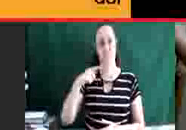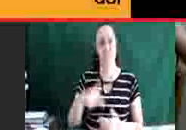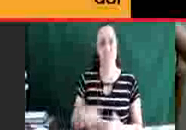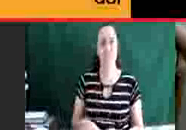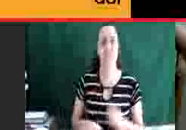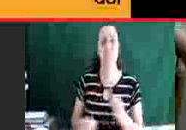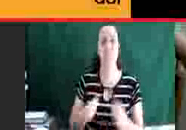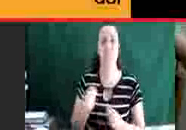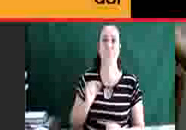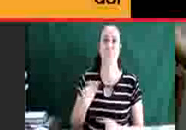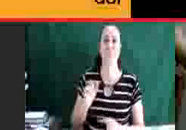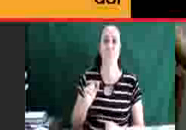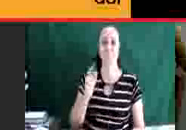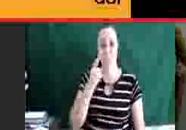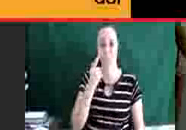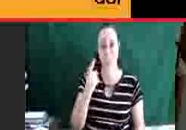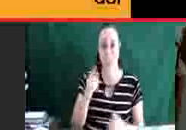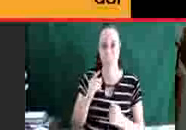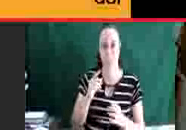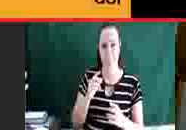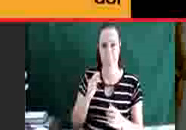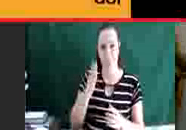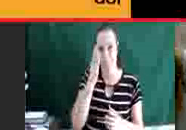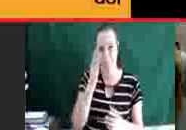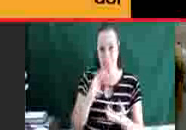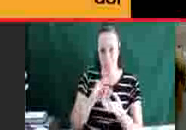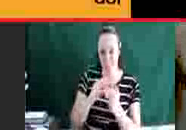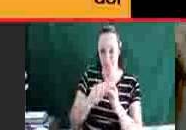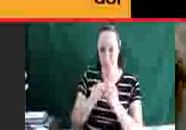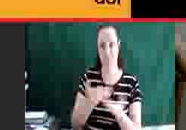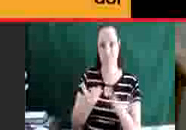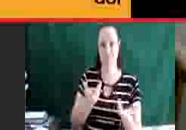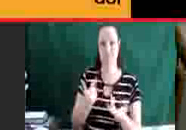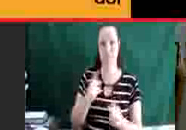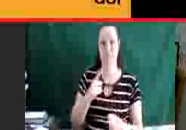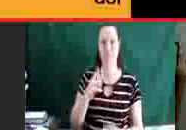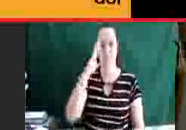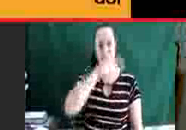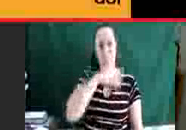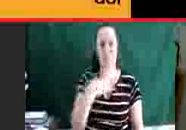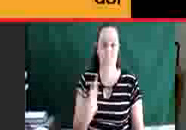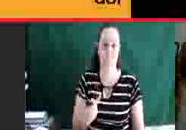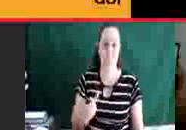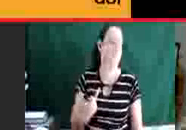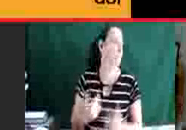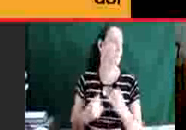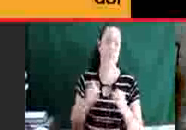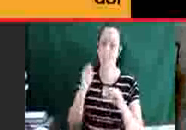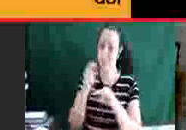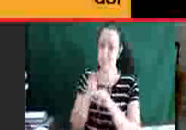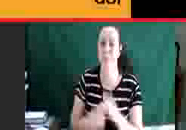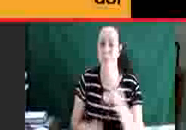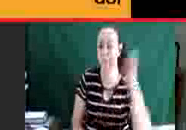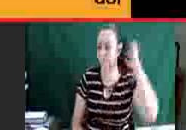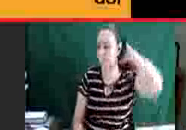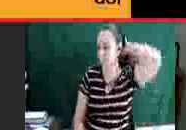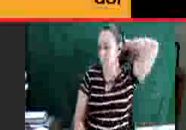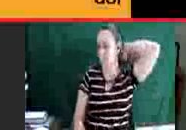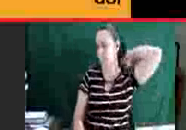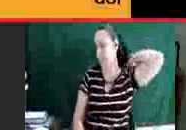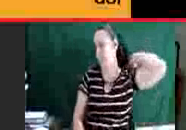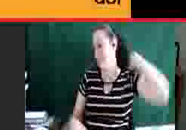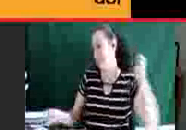falar? Então, a aula forense, eu passei aquele dia tópico de computação forense. Não sei se você estava na aula, Bianca. Sim, eu tava.